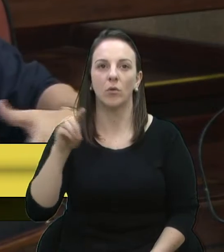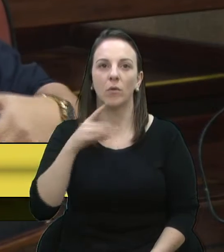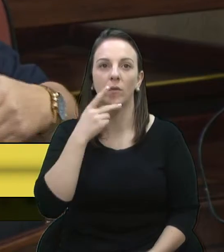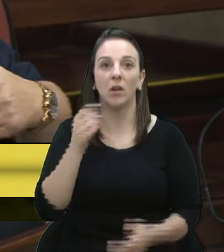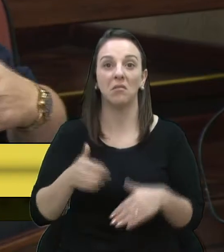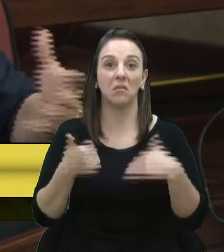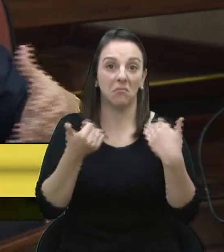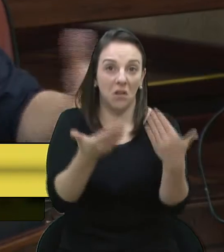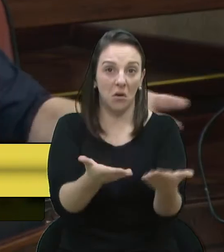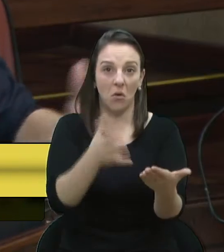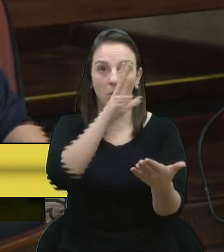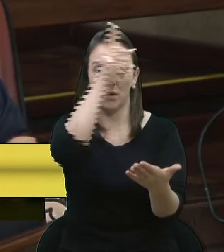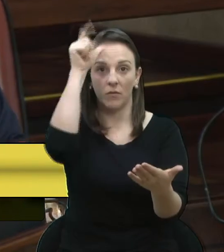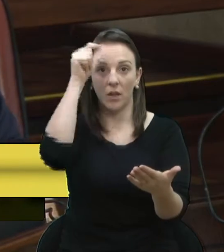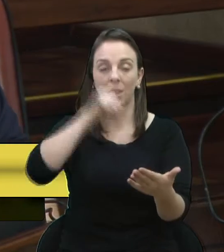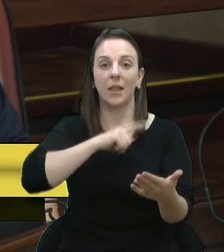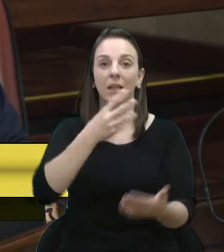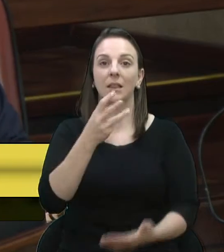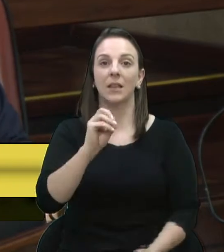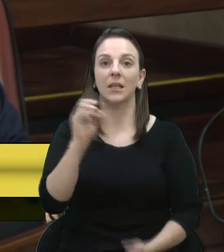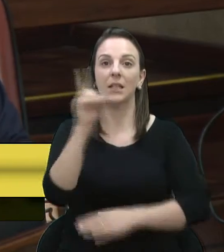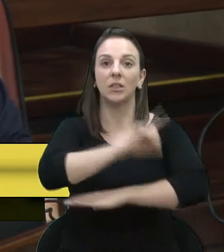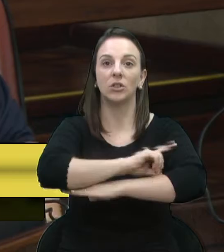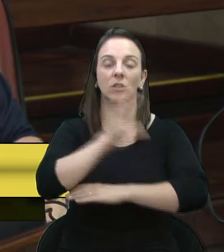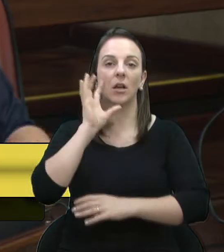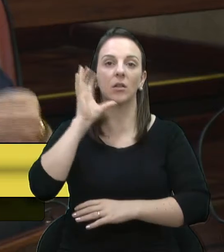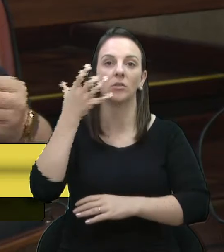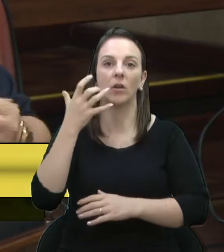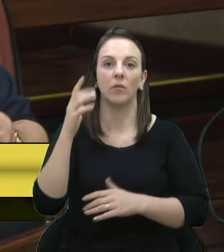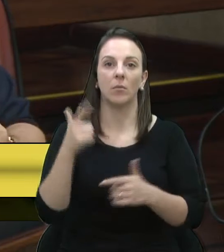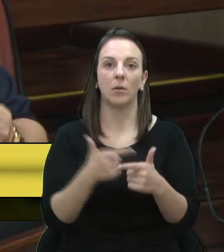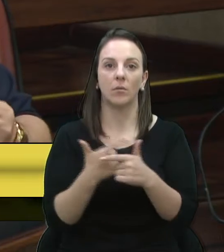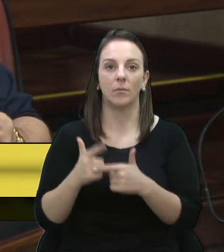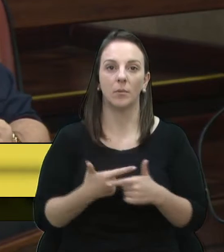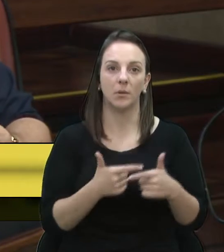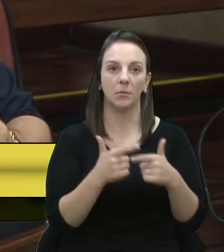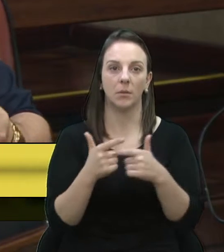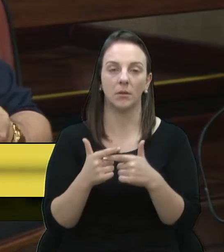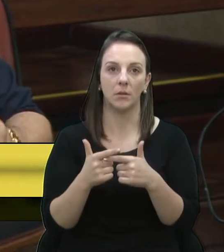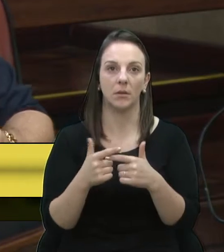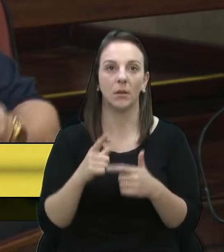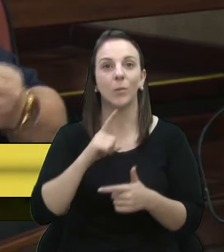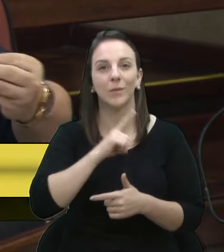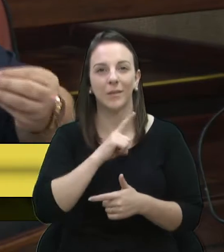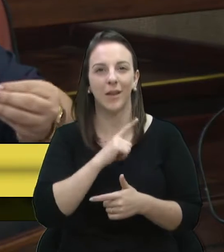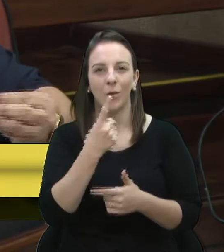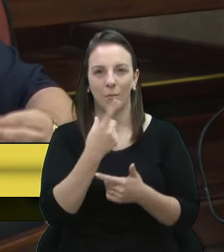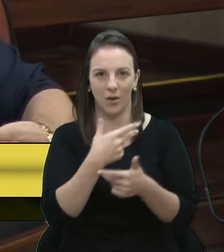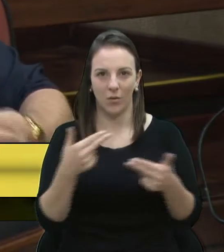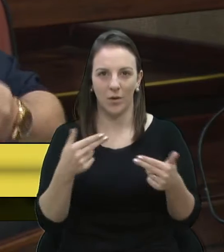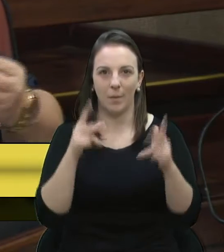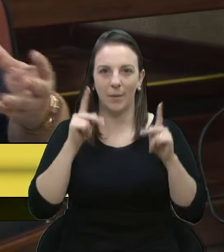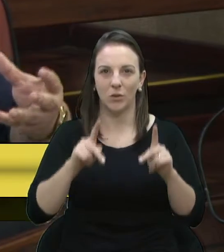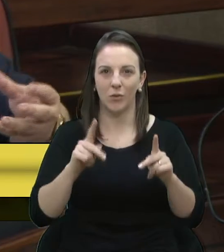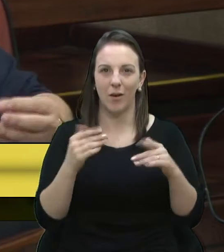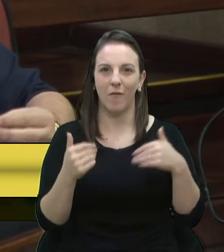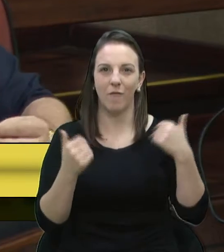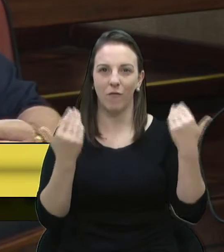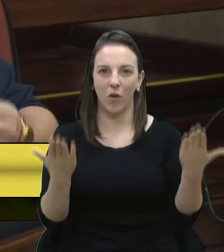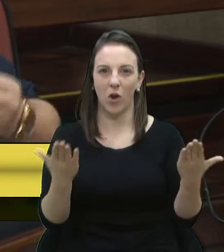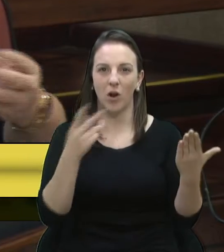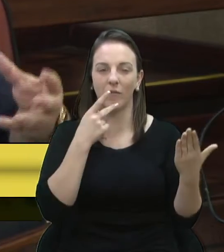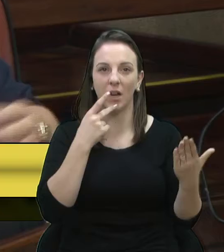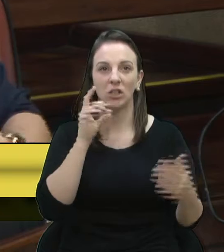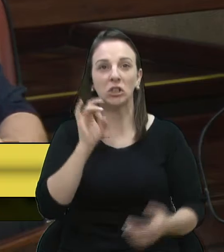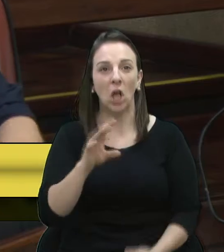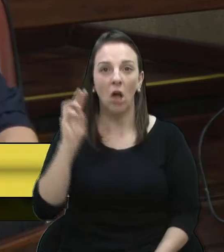30 dias para o prefeito, tem 30 dias para resolver o problema. Então, nós temos uma questão que o pessoal critica aí fora, mas só a Visate de novo,